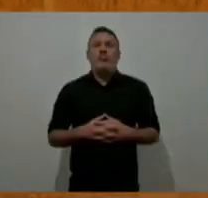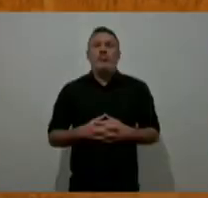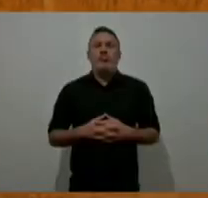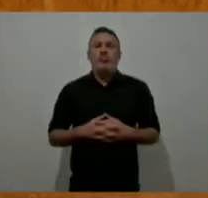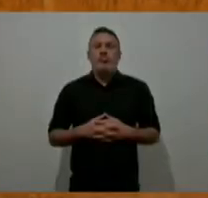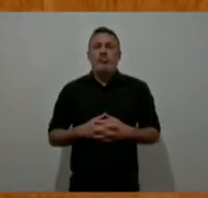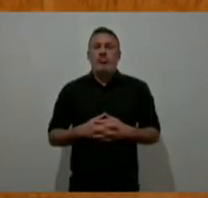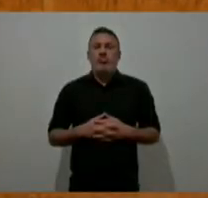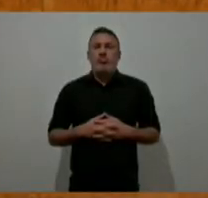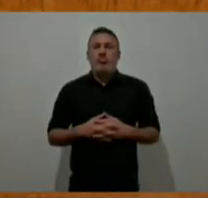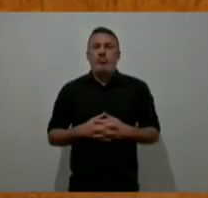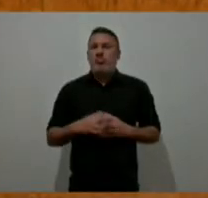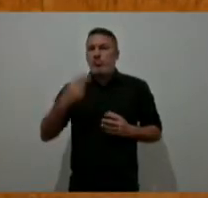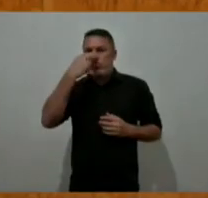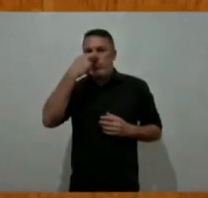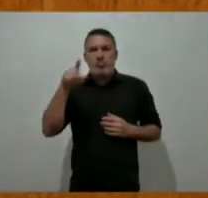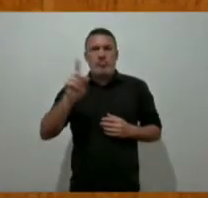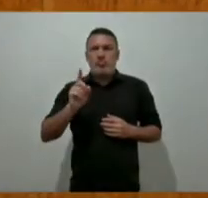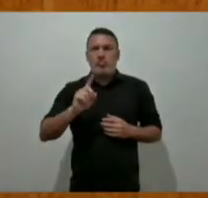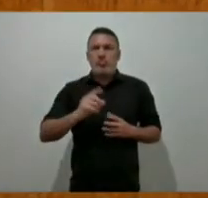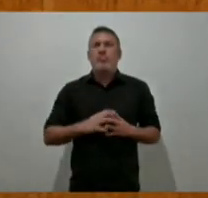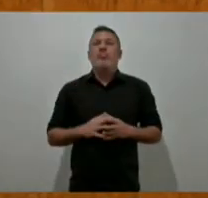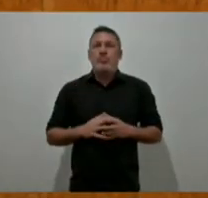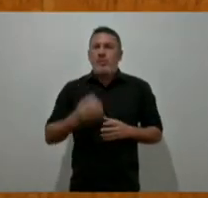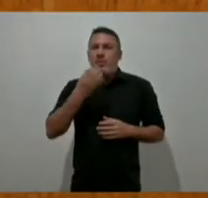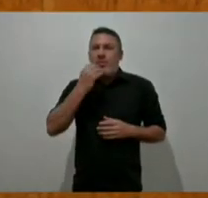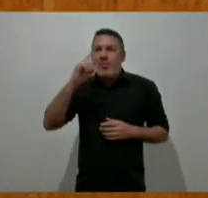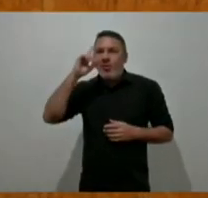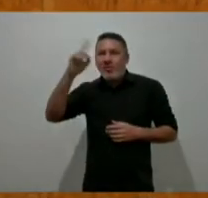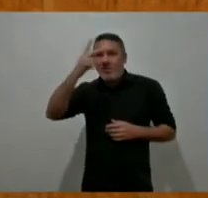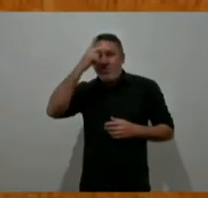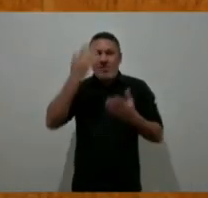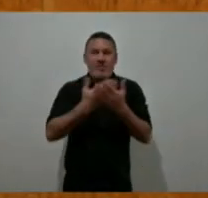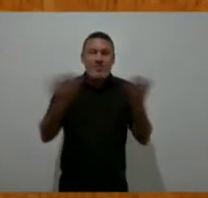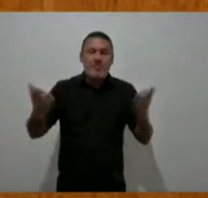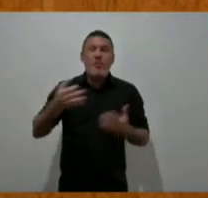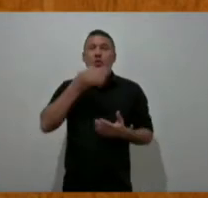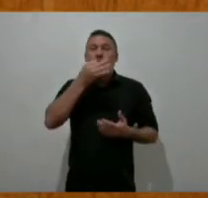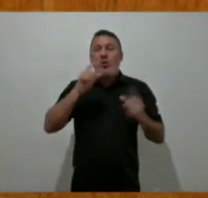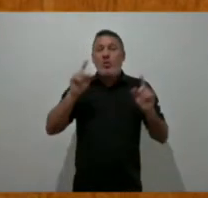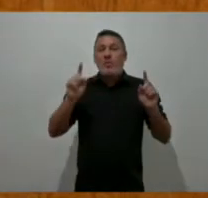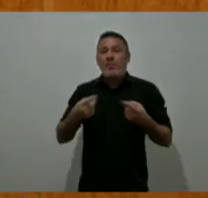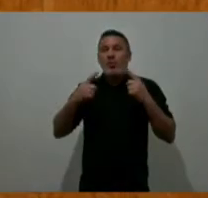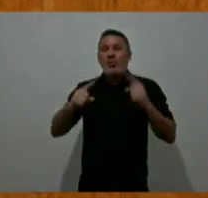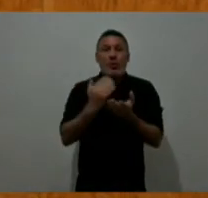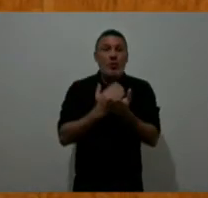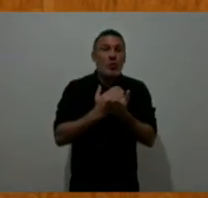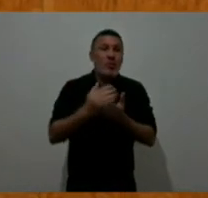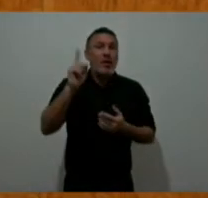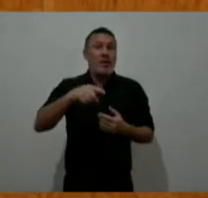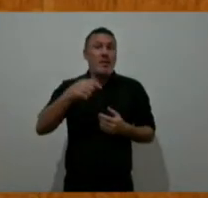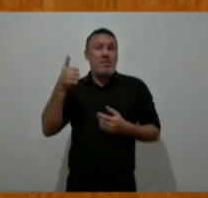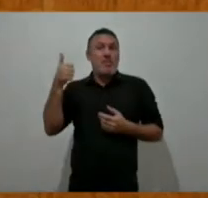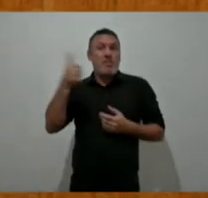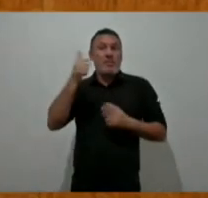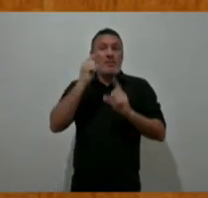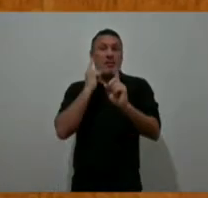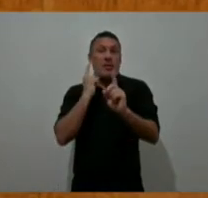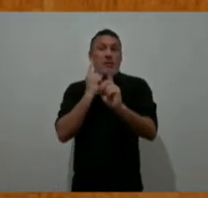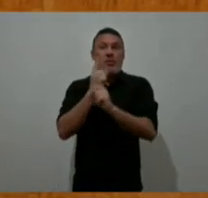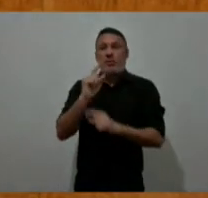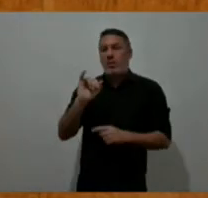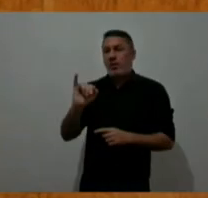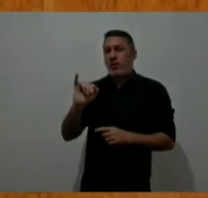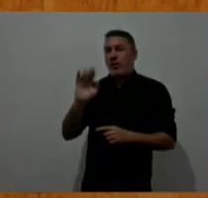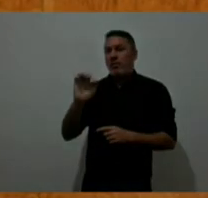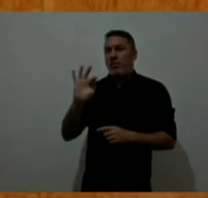Bom dia a todos. Ao som de Gilberto Gil, a gente começa o primeiro Encontro IBEF Espírito Santo desse ano